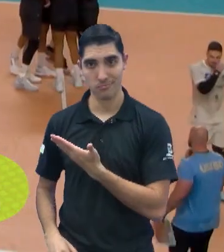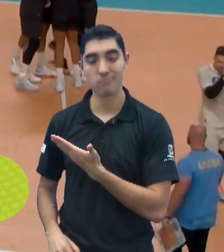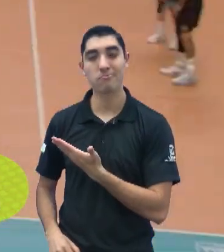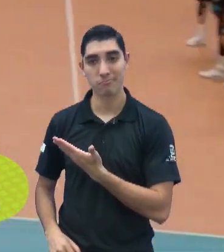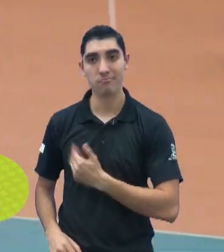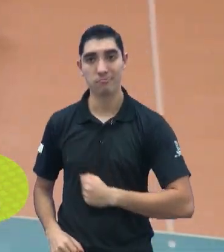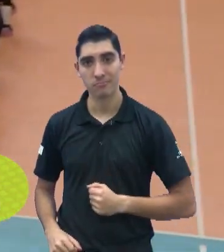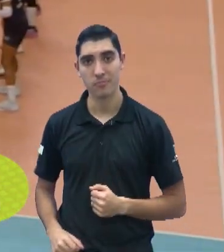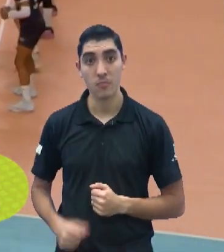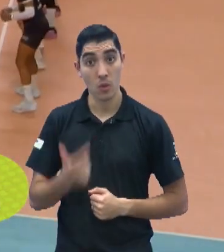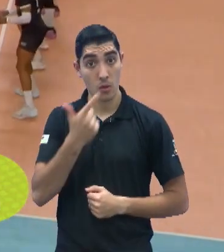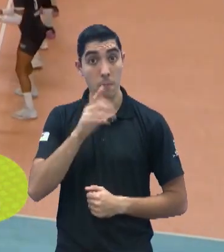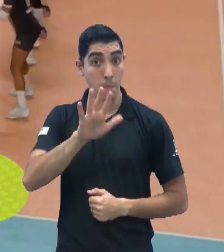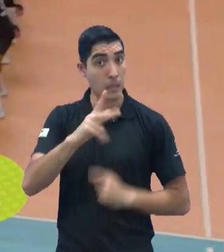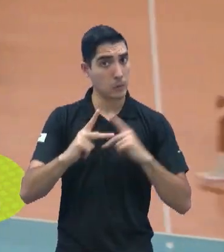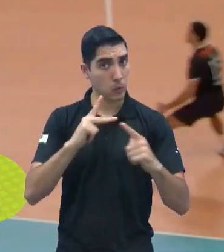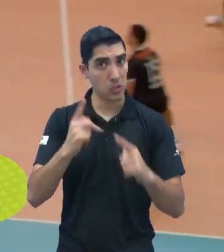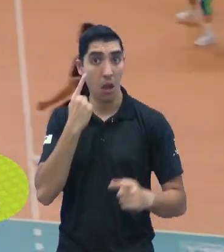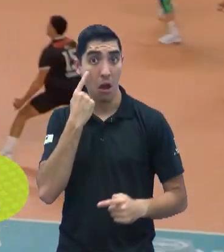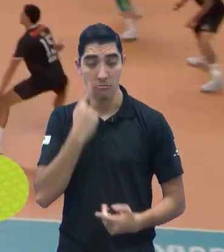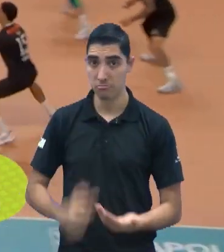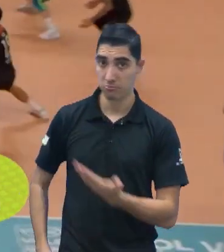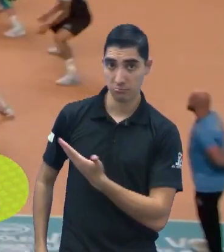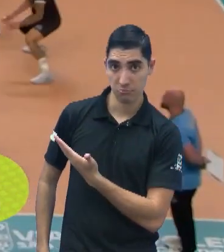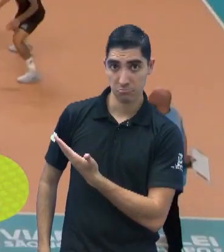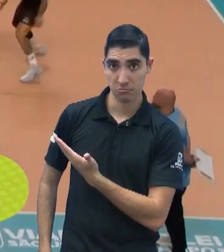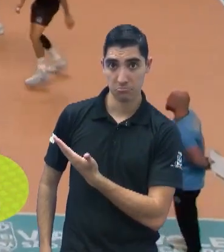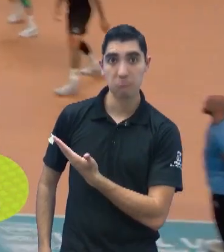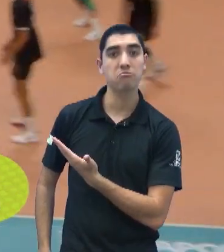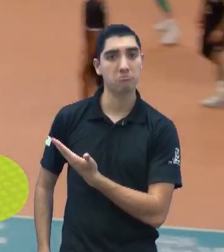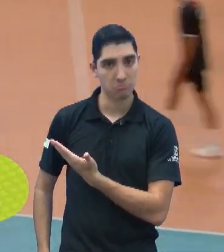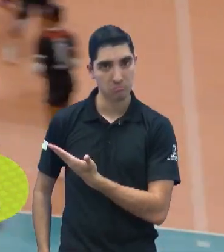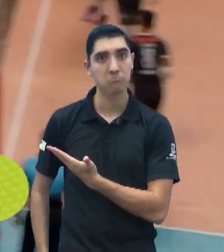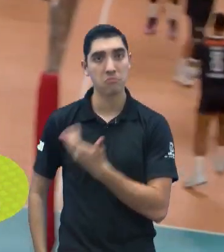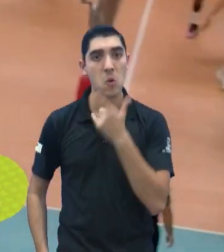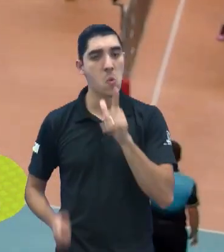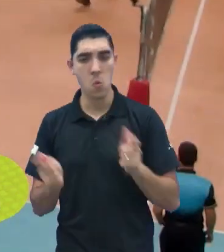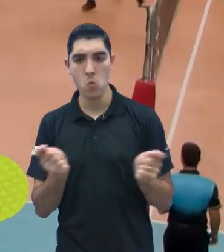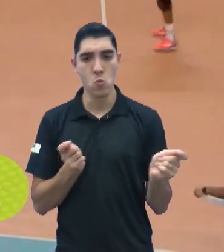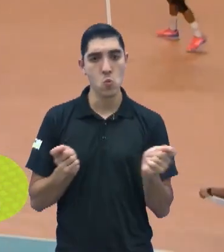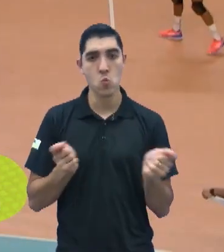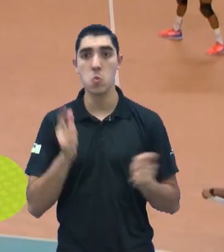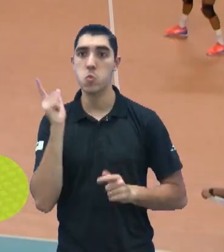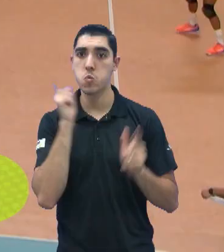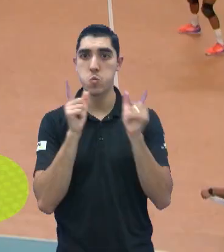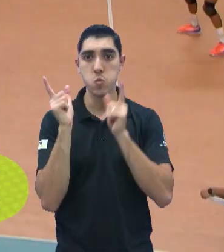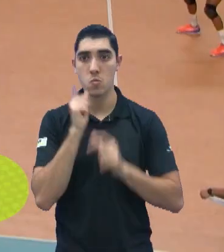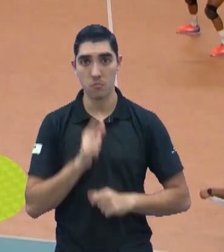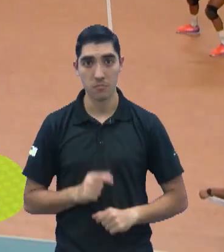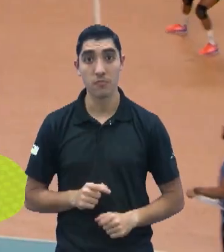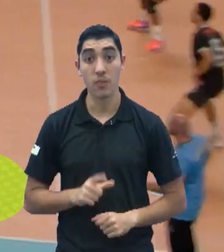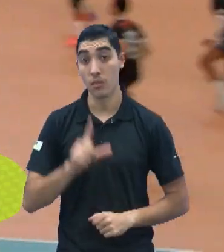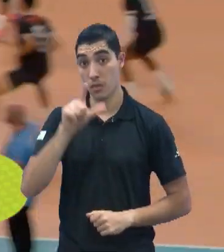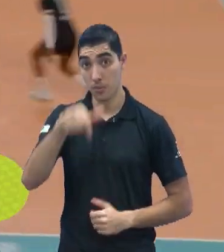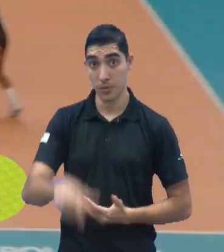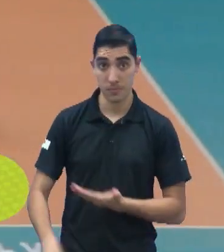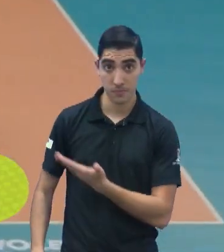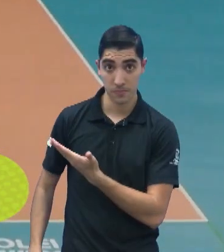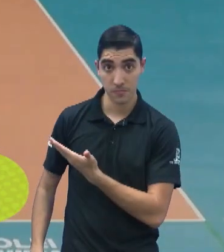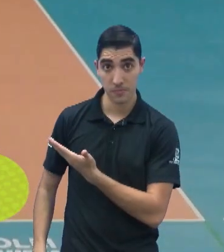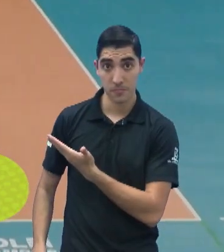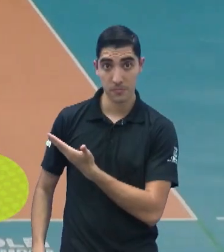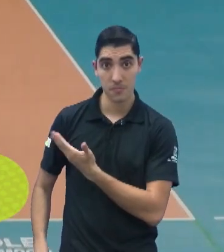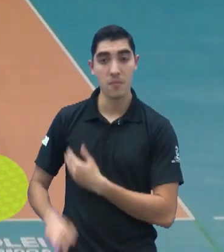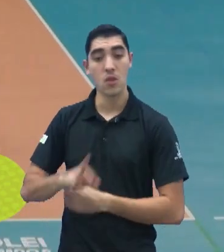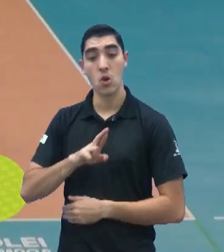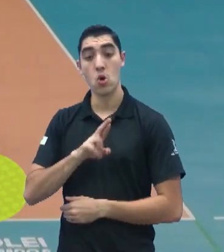Paulo, mas o time joseense controlava a partida e errava pouco. Na entrada de rede, Rodrigo fez a